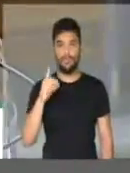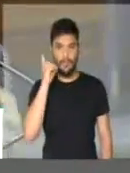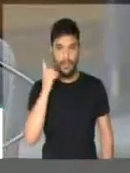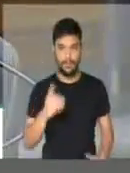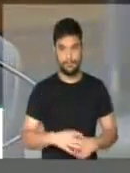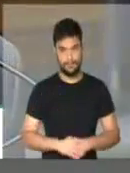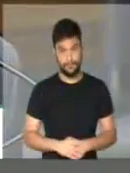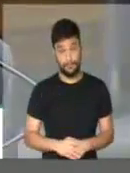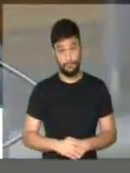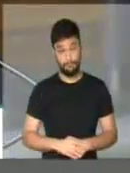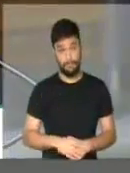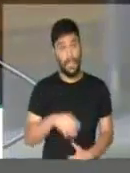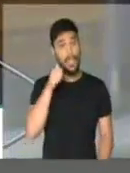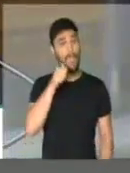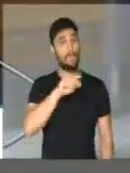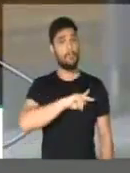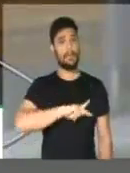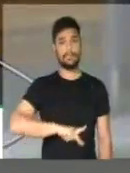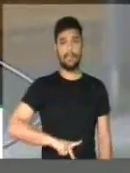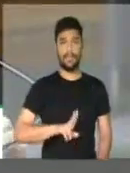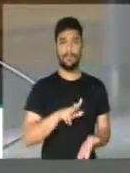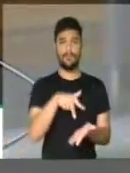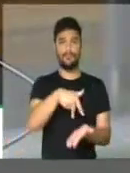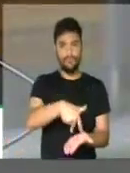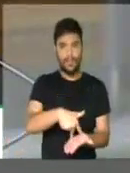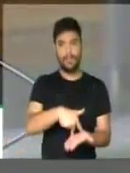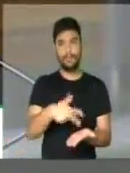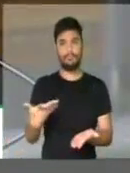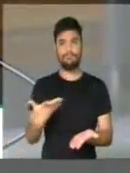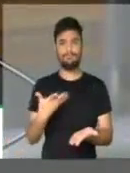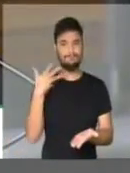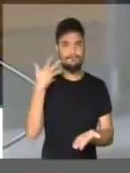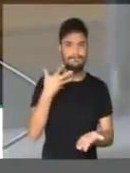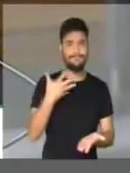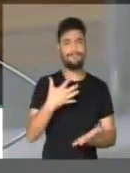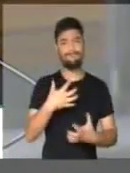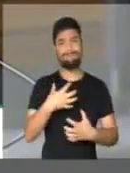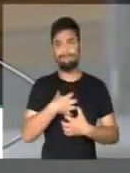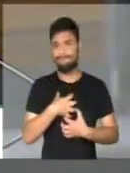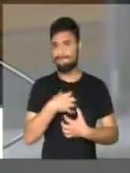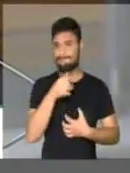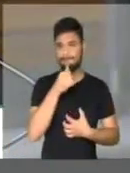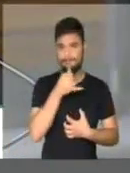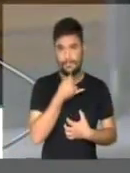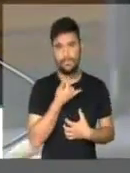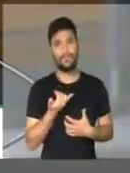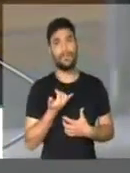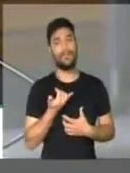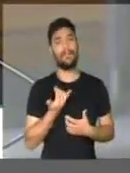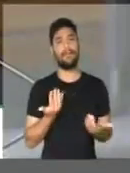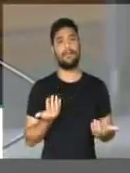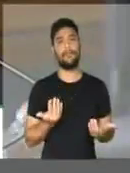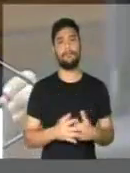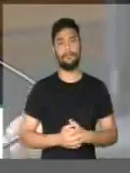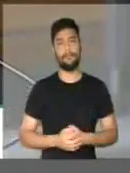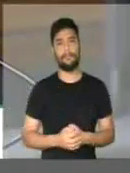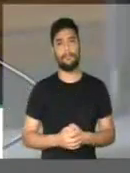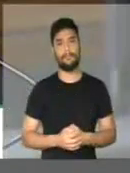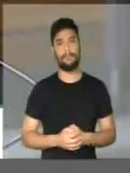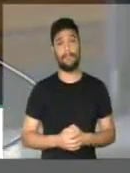presidenta eu venho aqui aos pesares profundos pesares pela